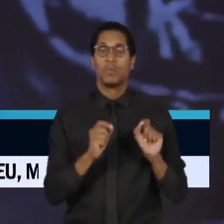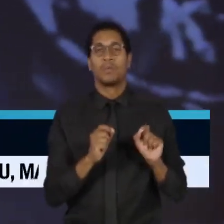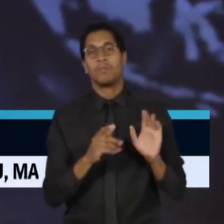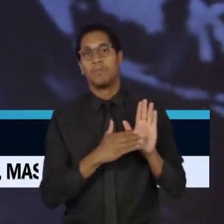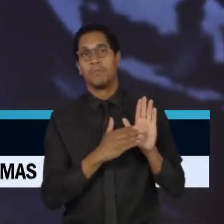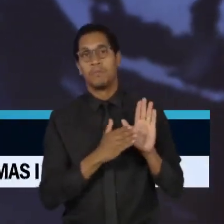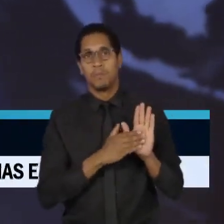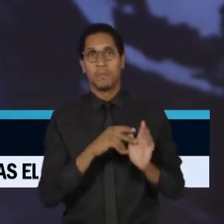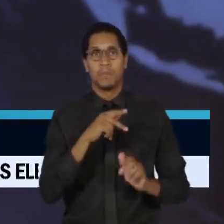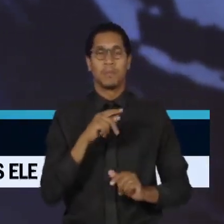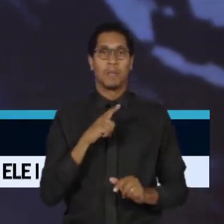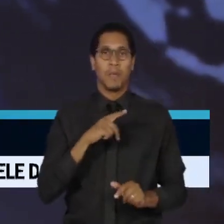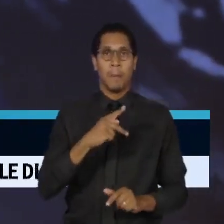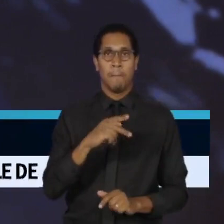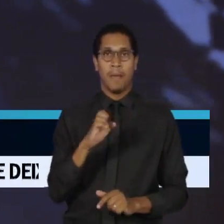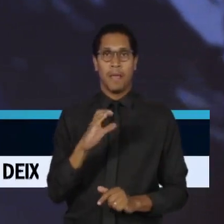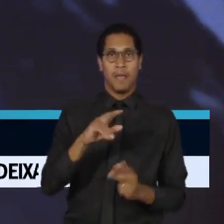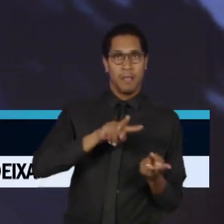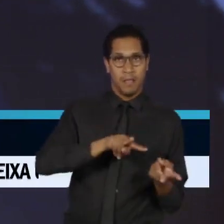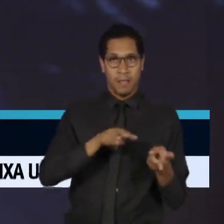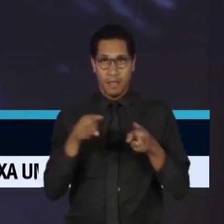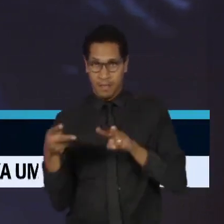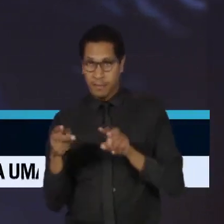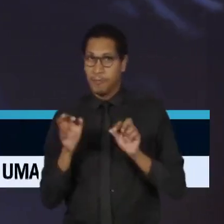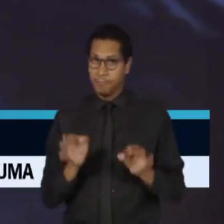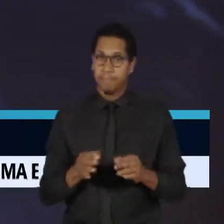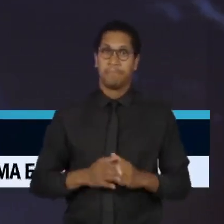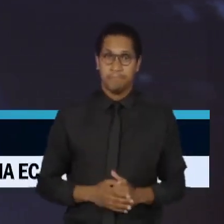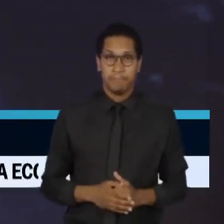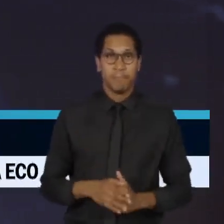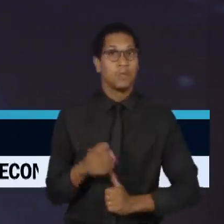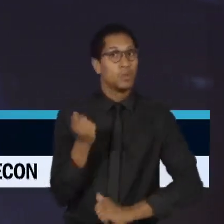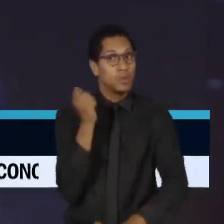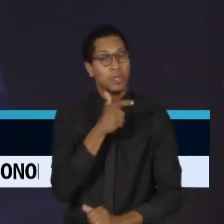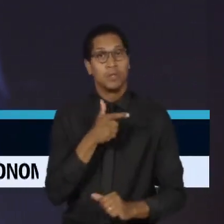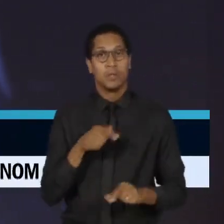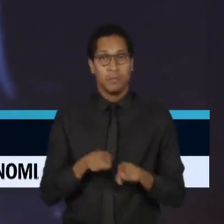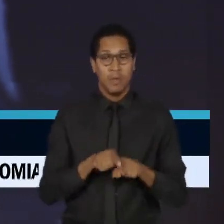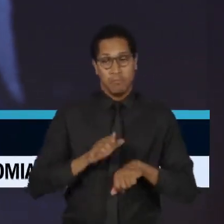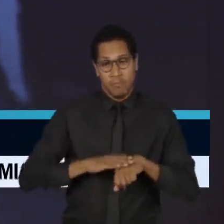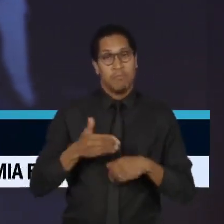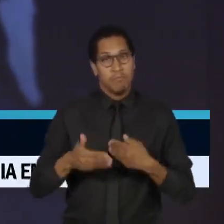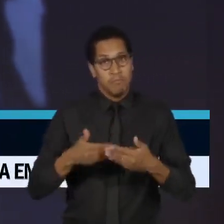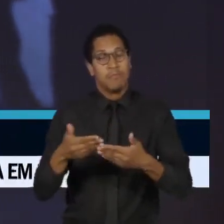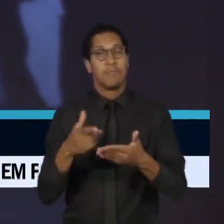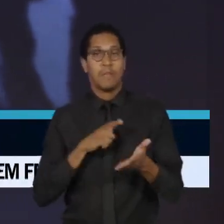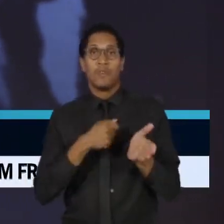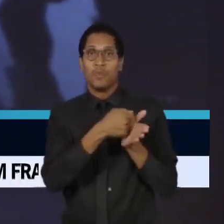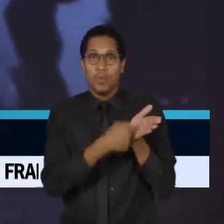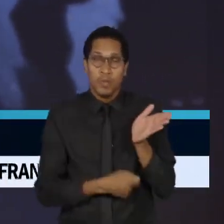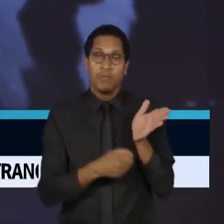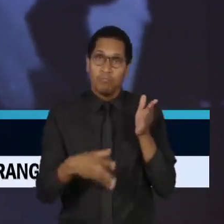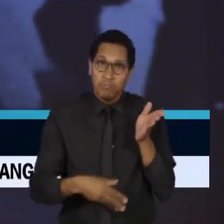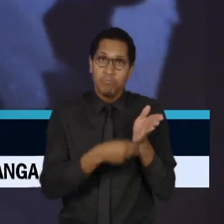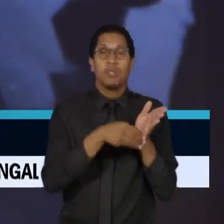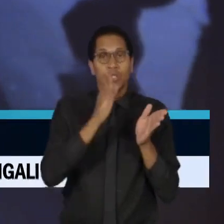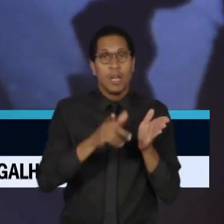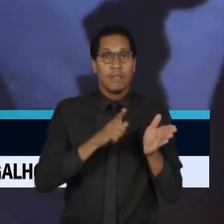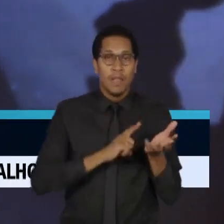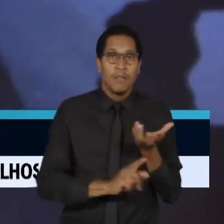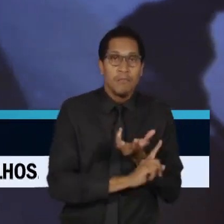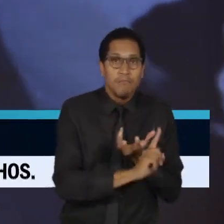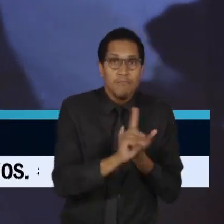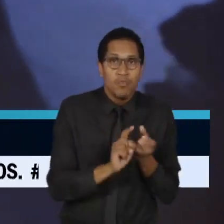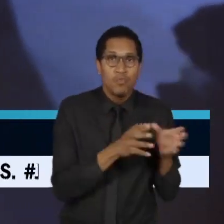emenda constitucional da transição para agilizar a tramitação lira incluir o texto em outra proposta que já passou pelas comissões